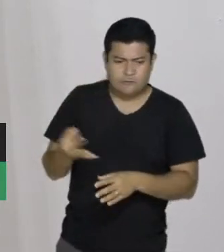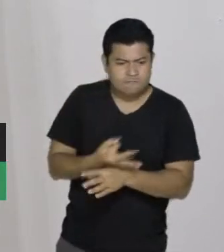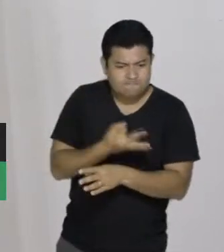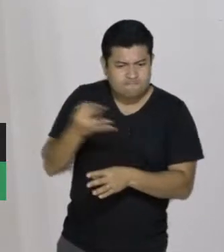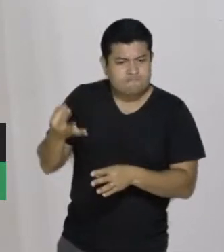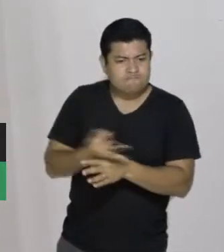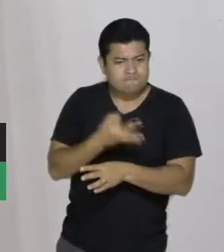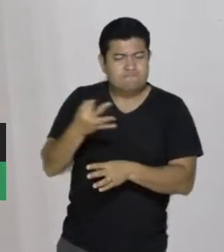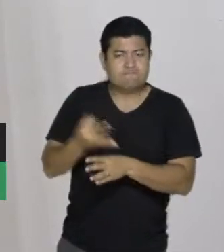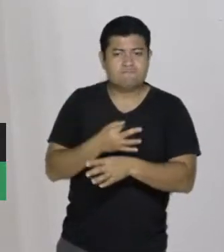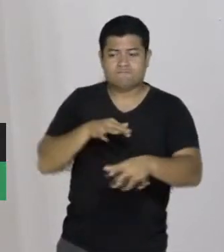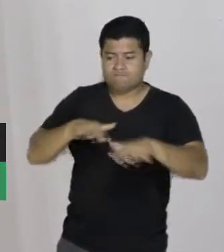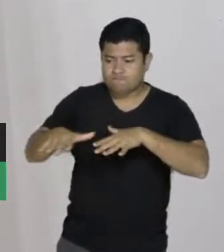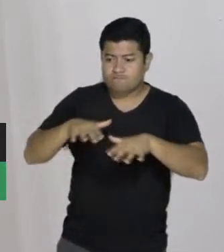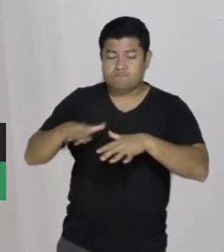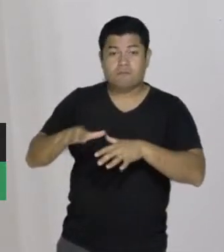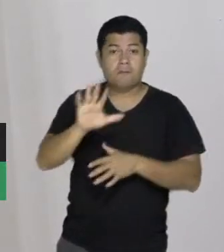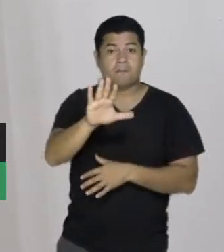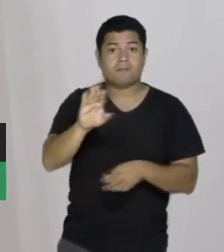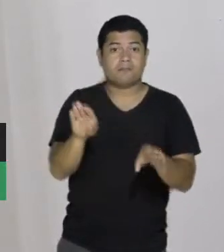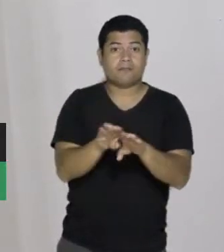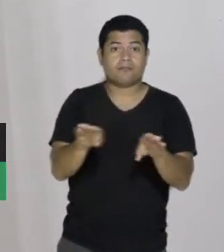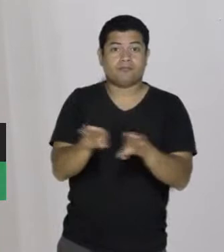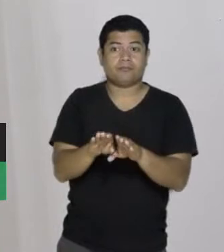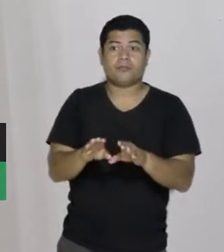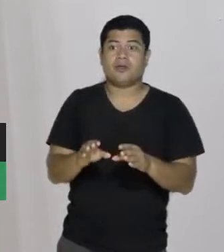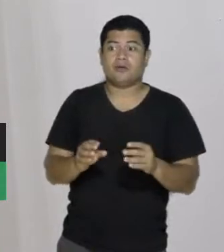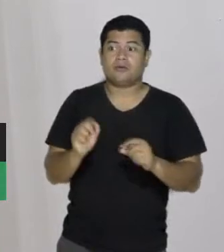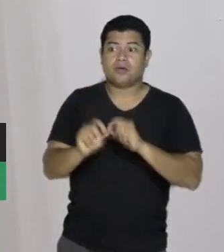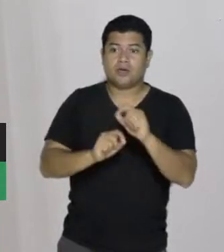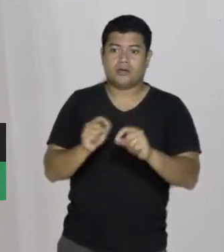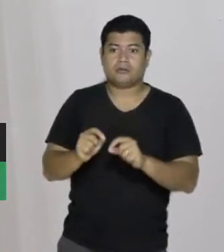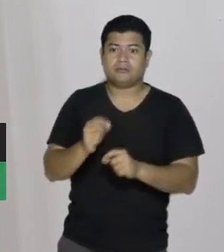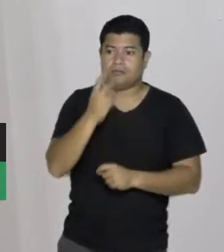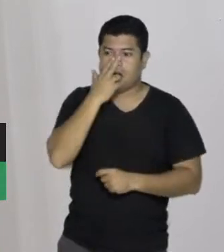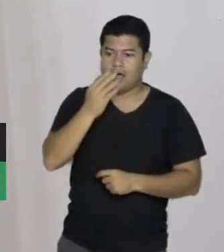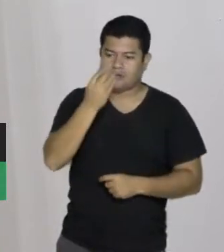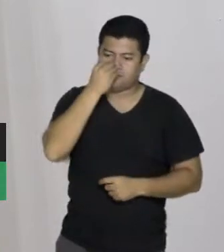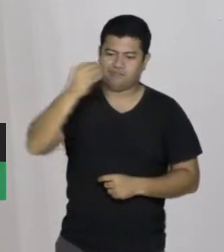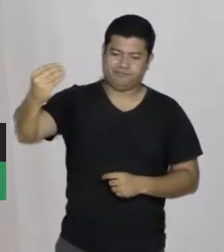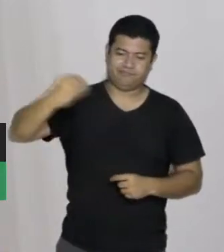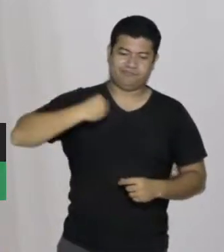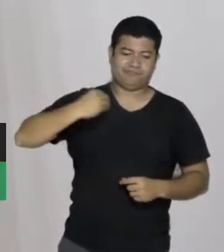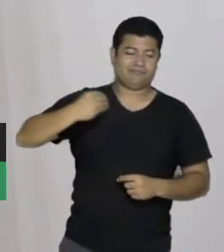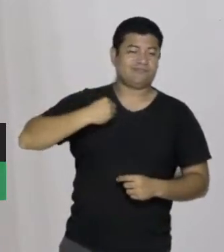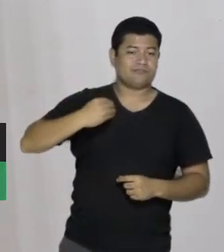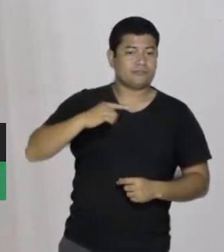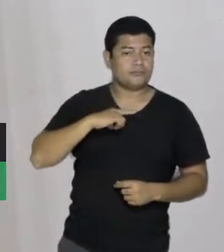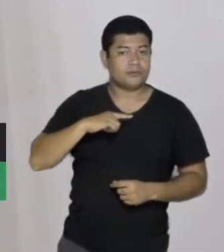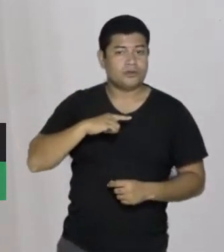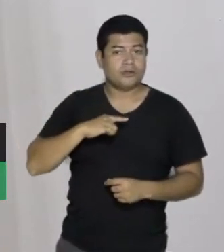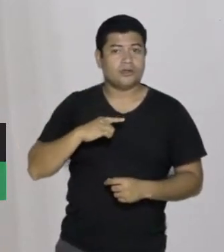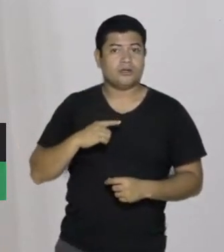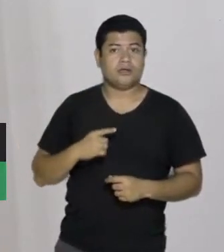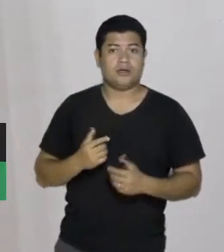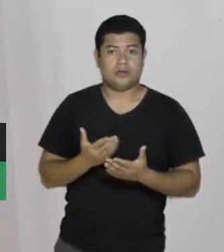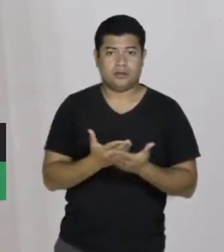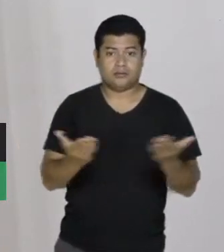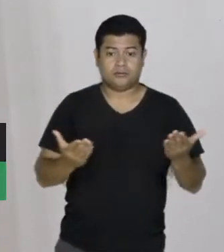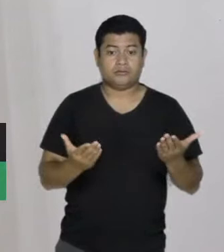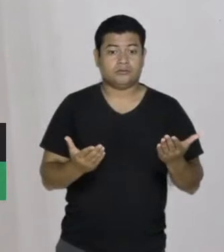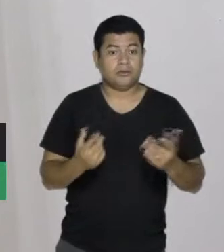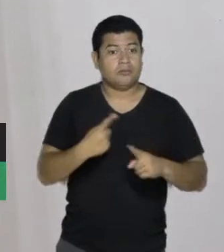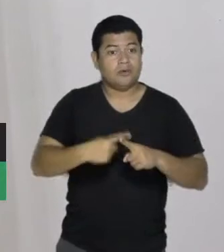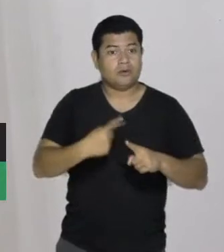mas também de negligência por aqueles e aquelas que passaram nos comandos dos nossos